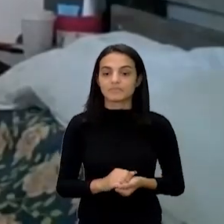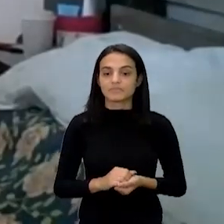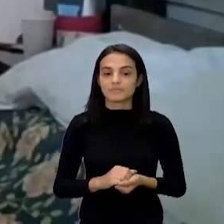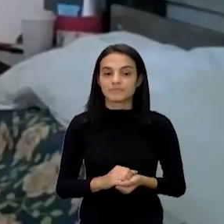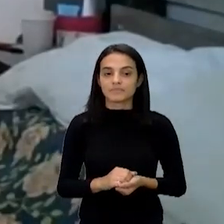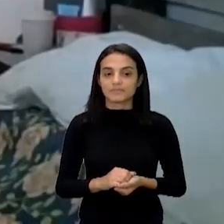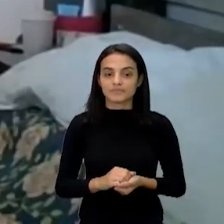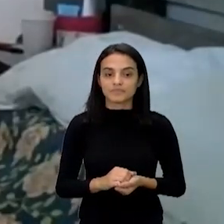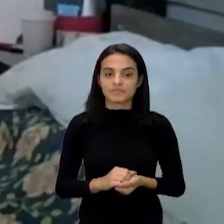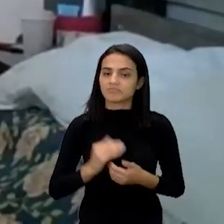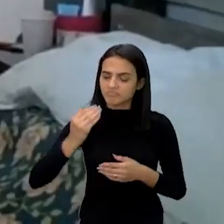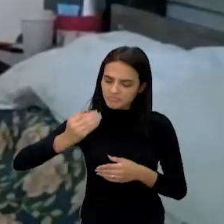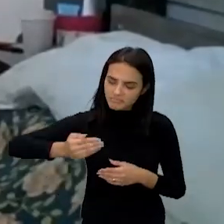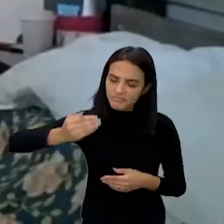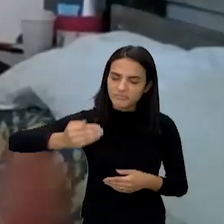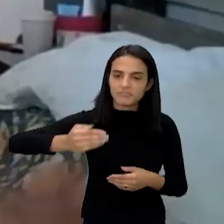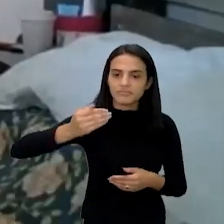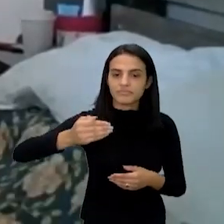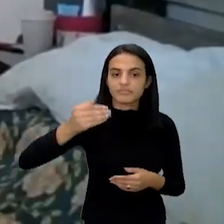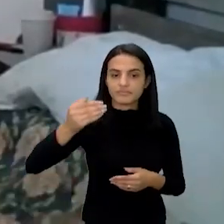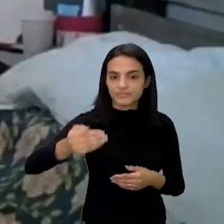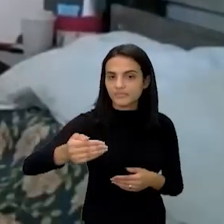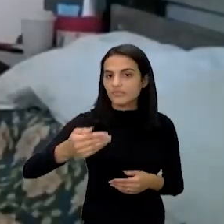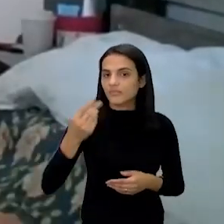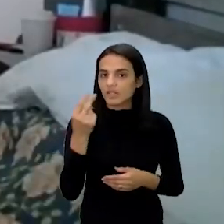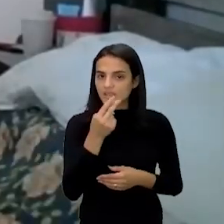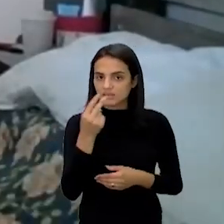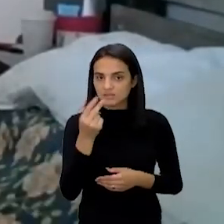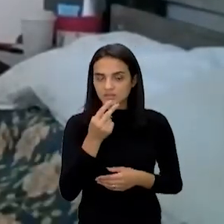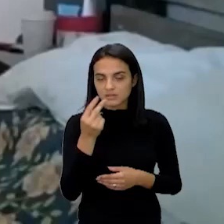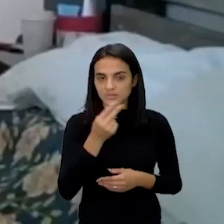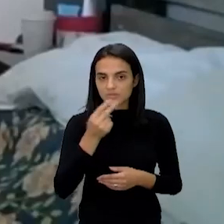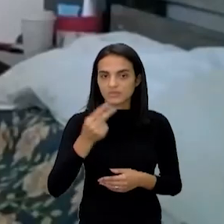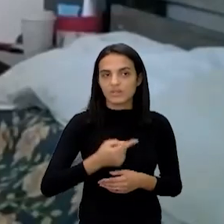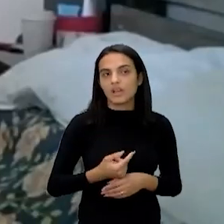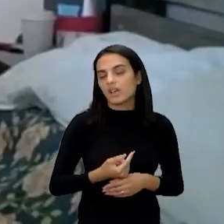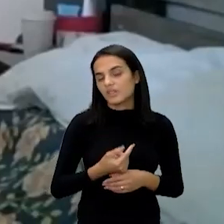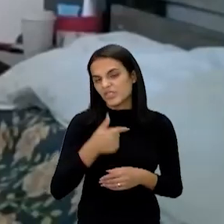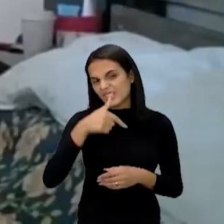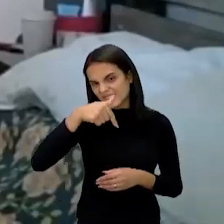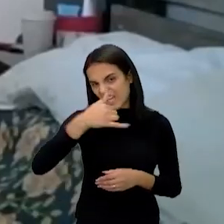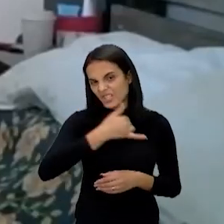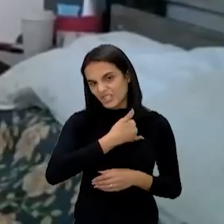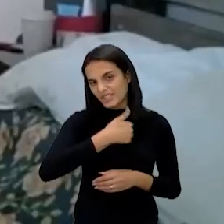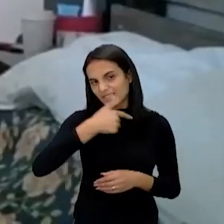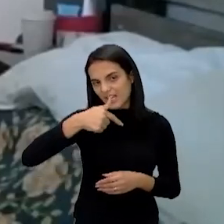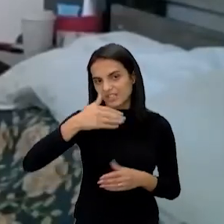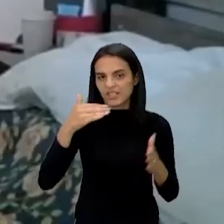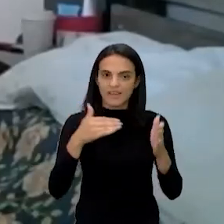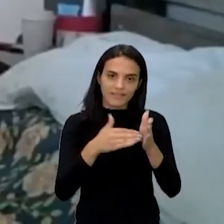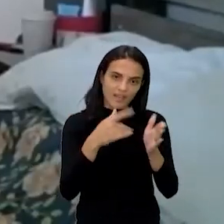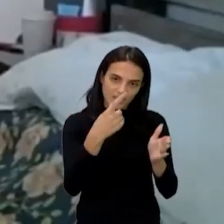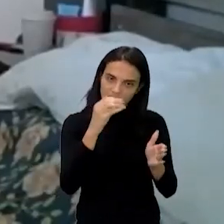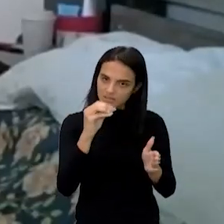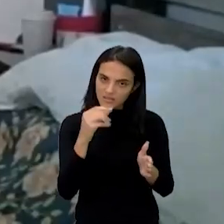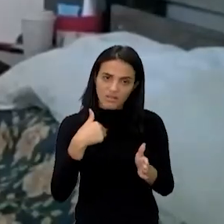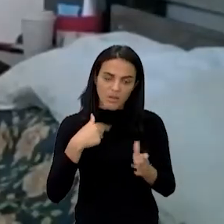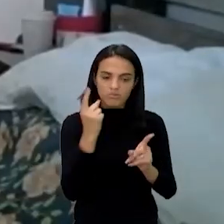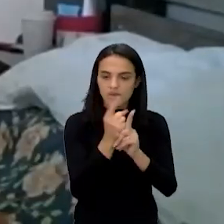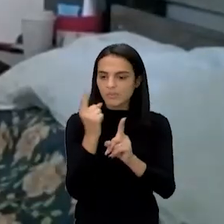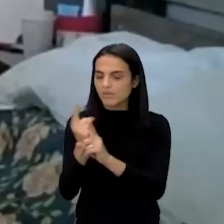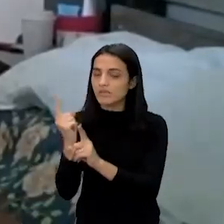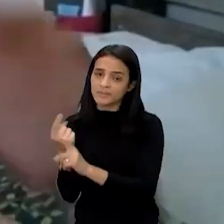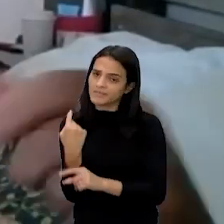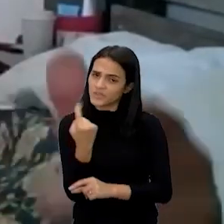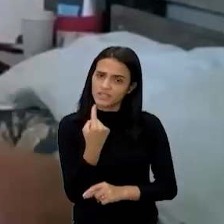O que ao longo ali dessa segunda fase, né, dos 7 até os 10 anos, eu comecei a descobrir muita coisa sozinho. Então, eu